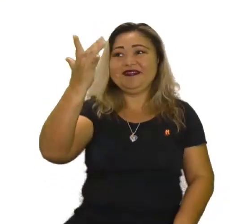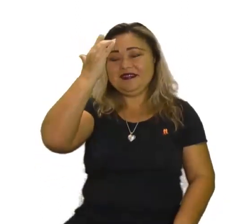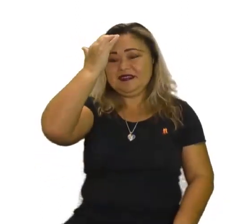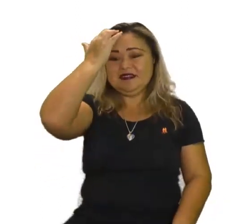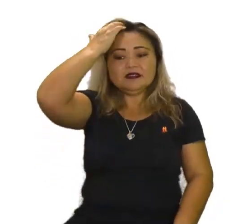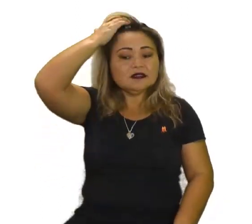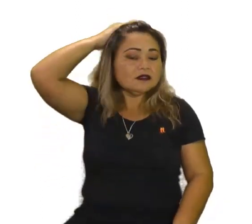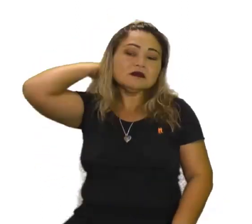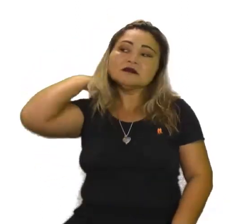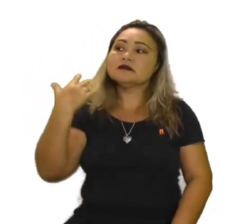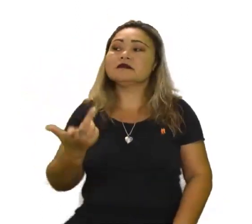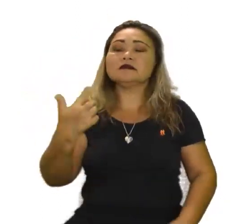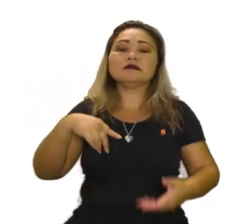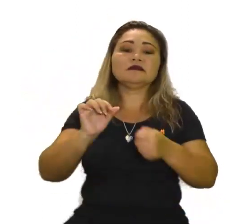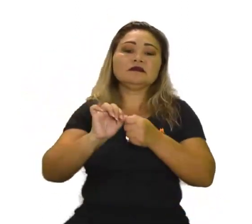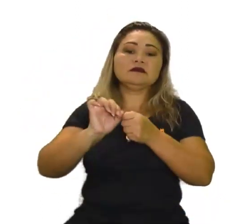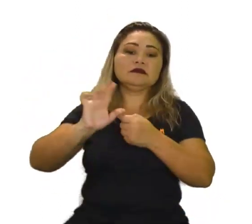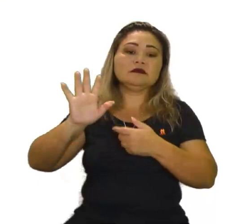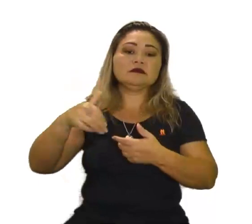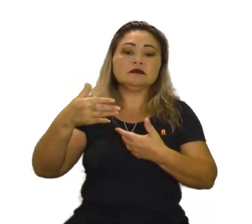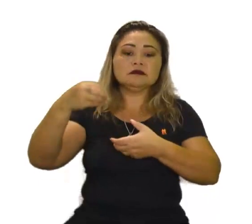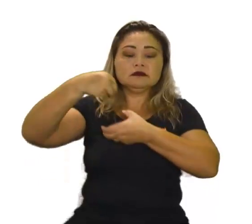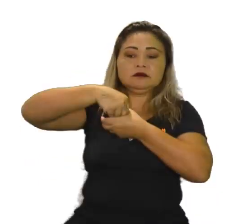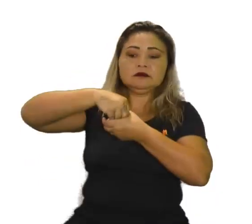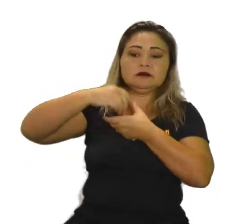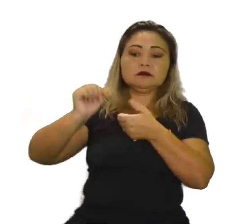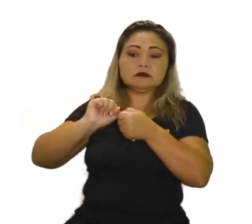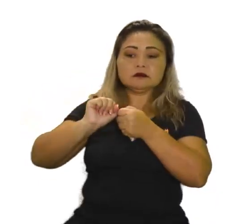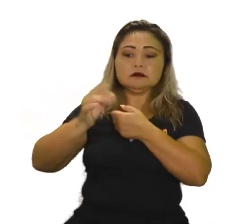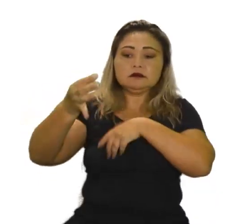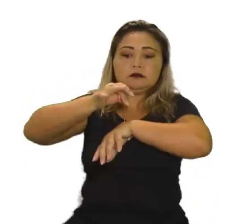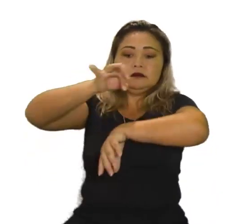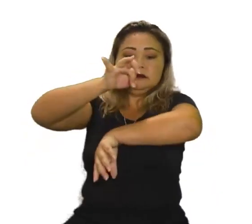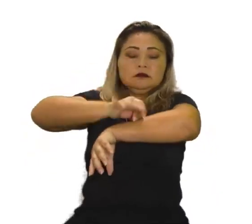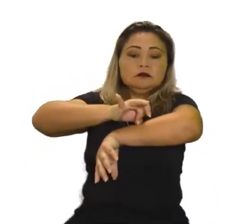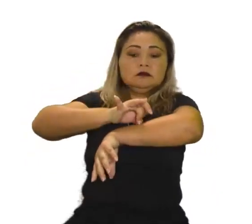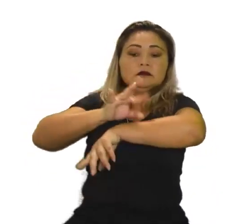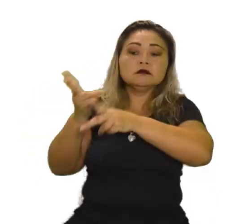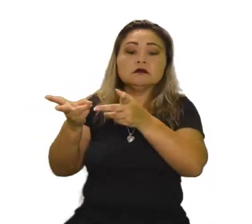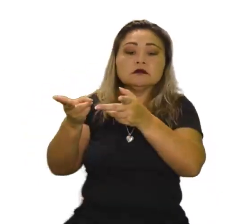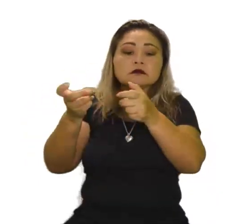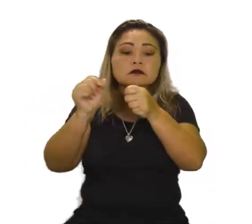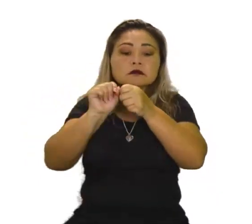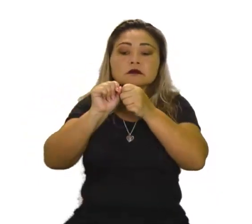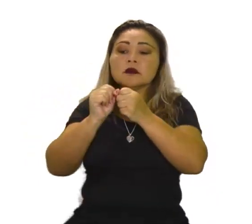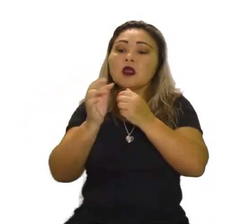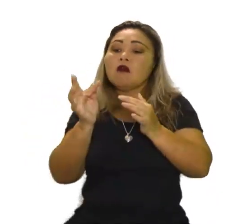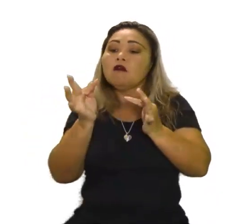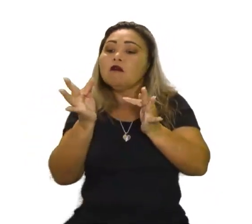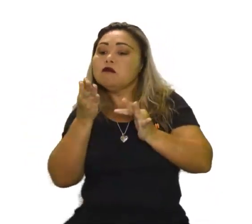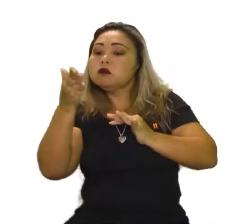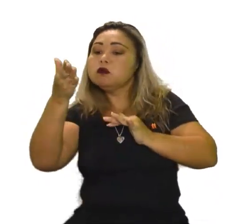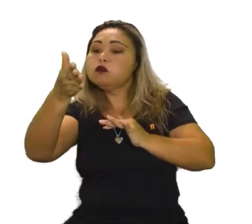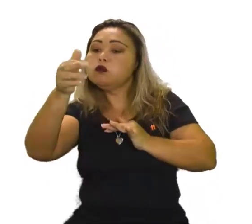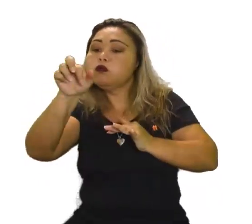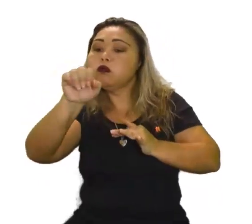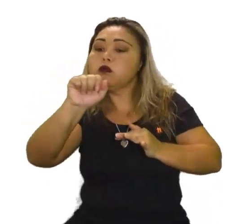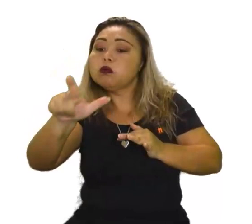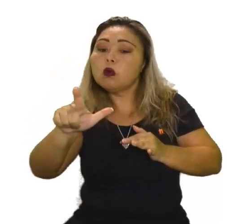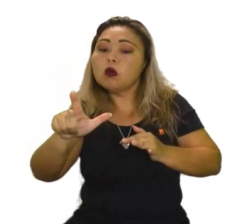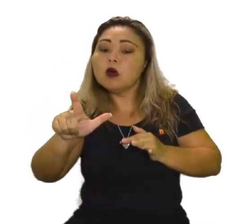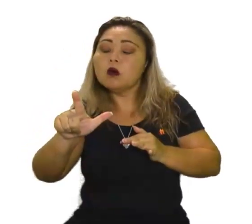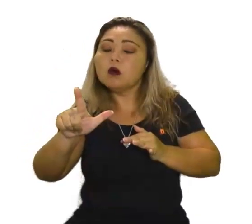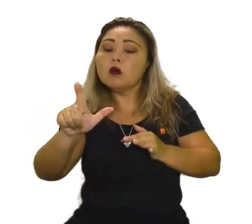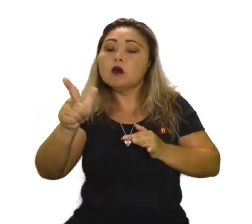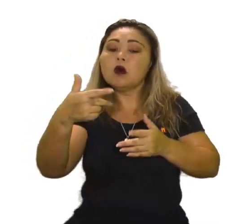tá bom? As atividades dentro, na qual as abelhas vão explorar a fonte floral. Então, qual é a ação